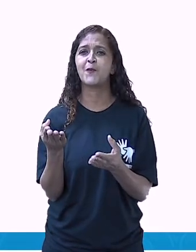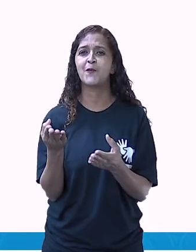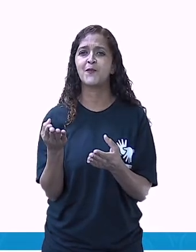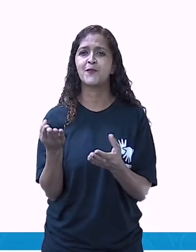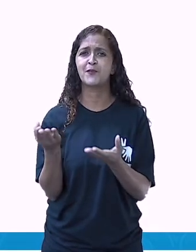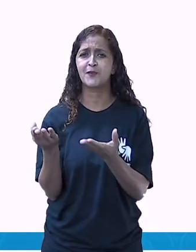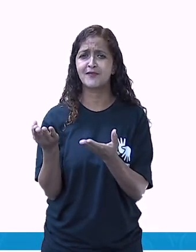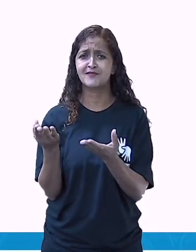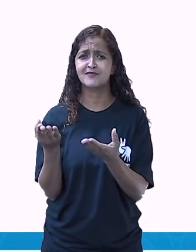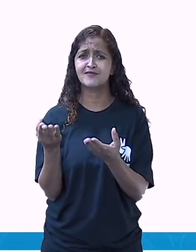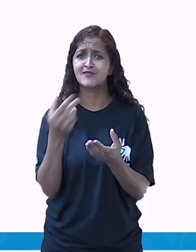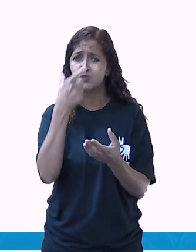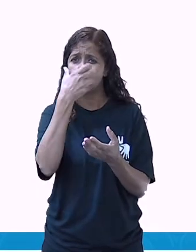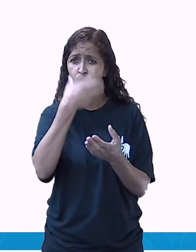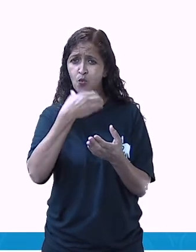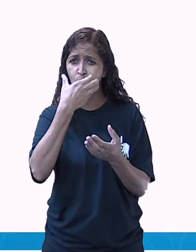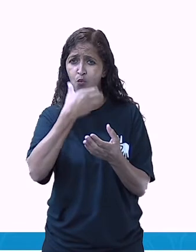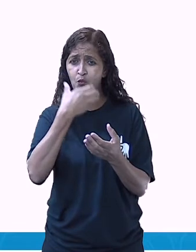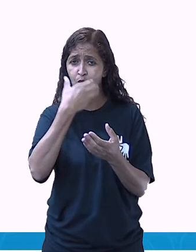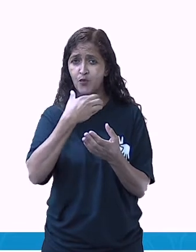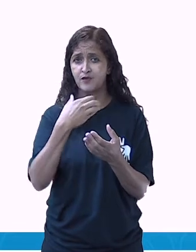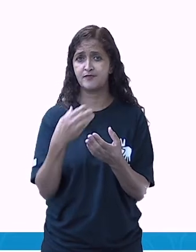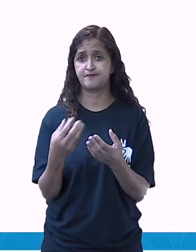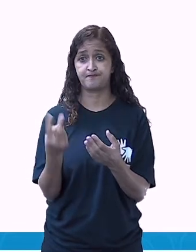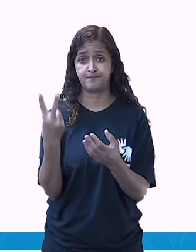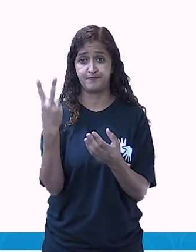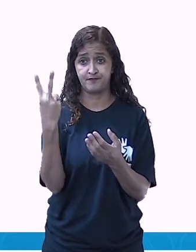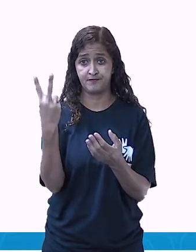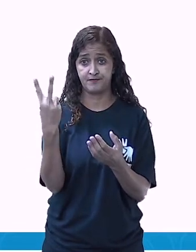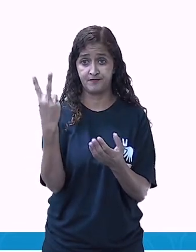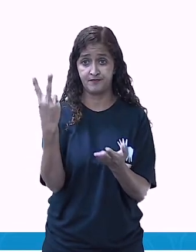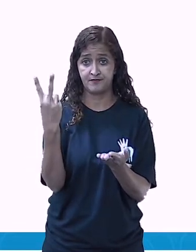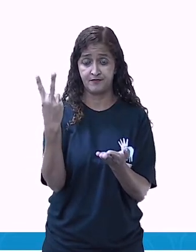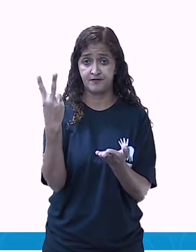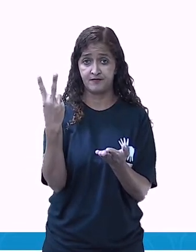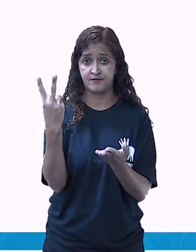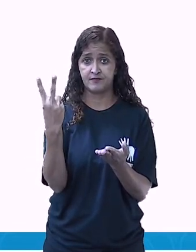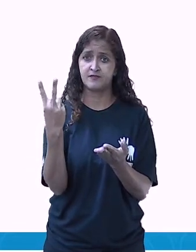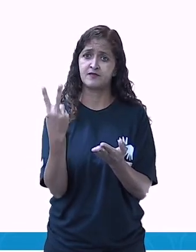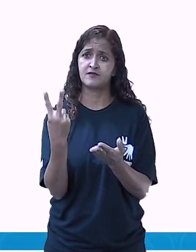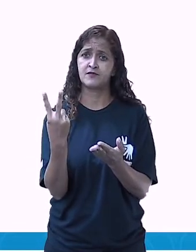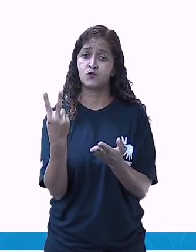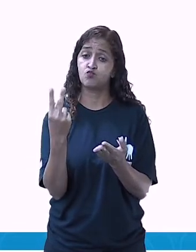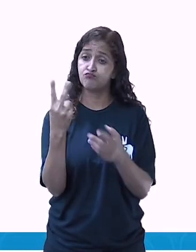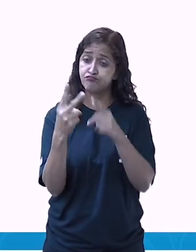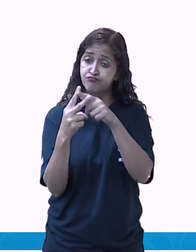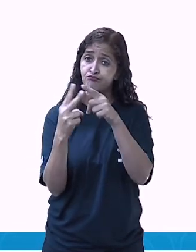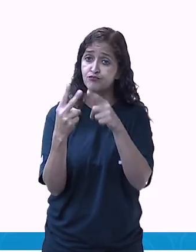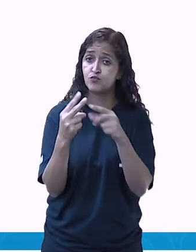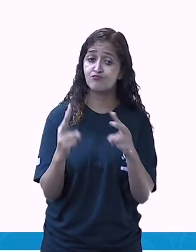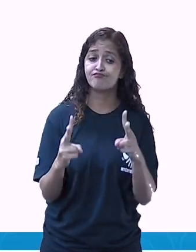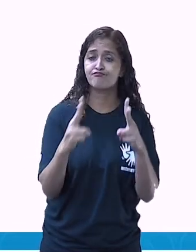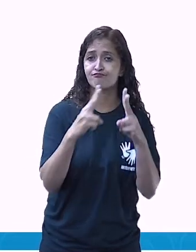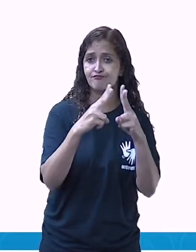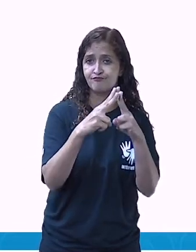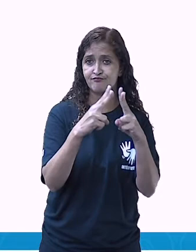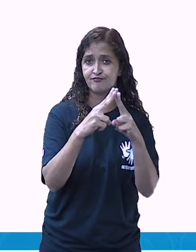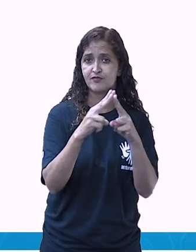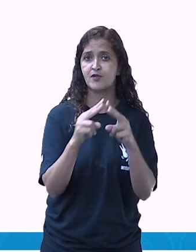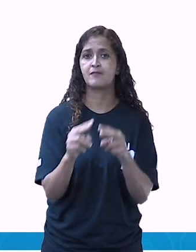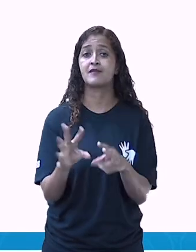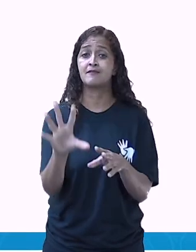E aí, se eu tenho 2 elementos corresponde a um par, quando eu pego